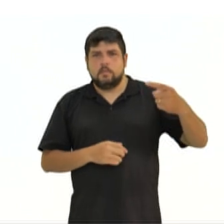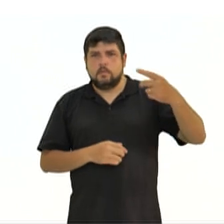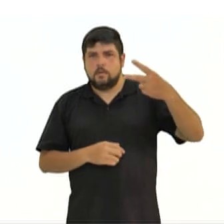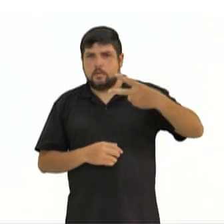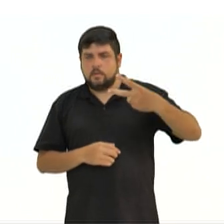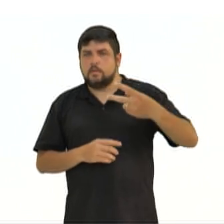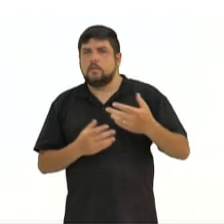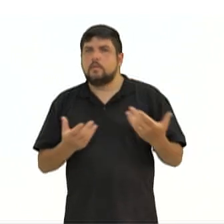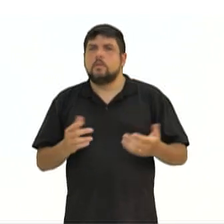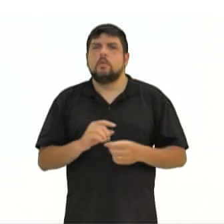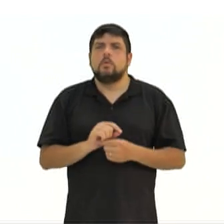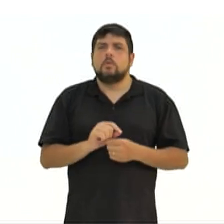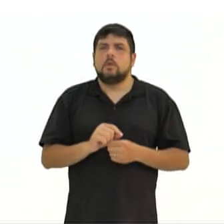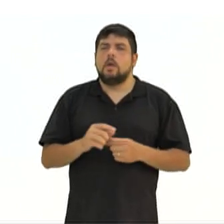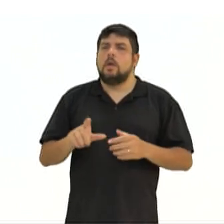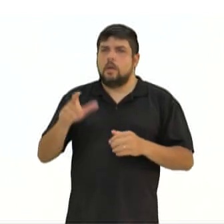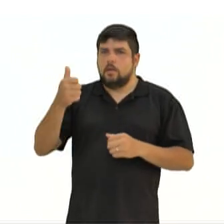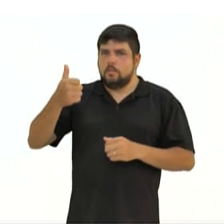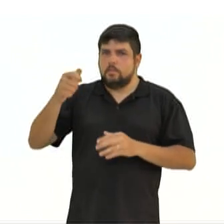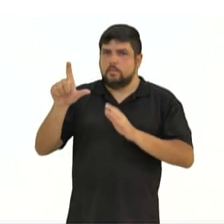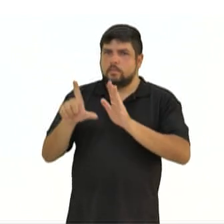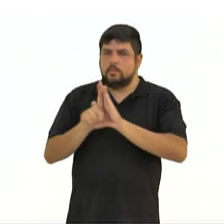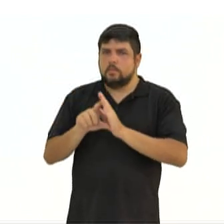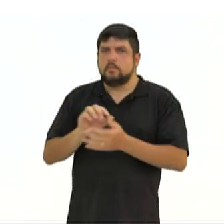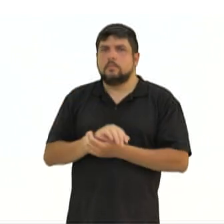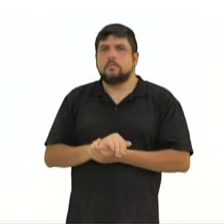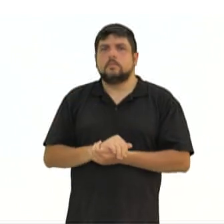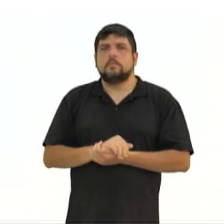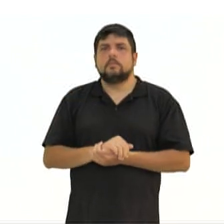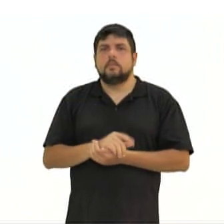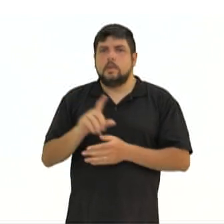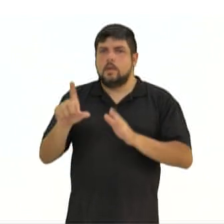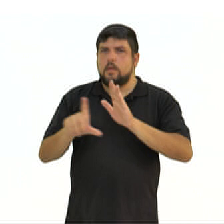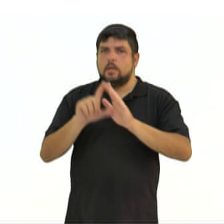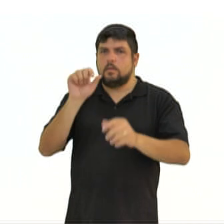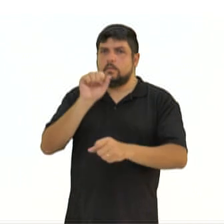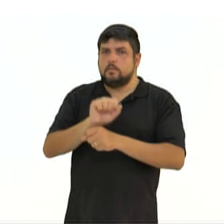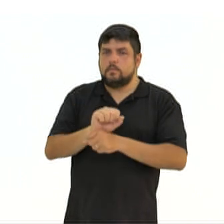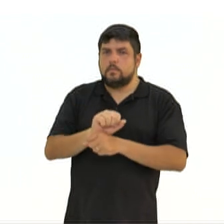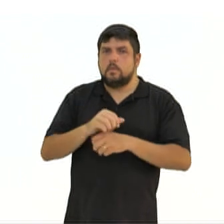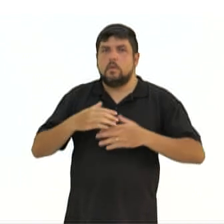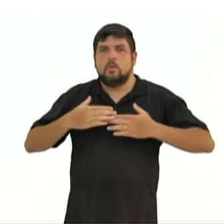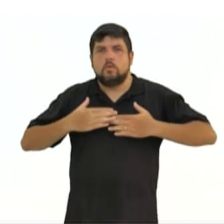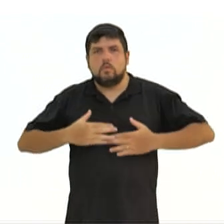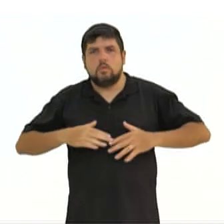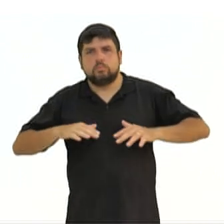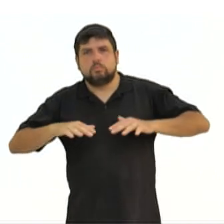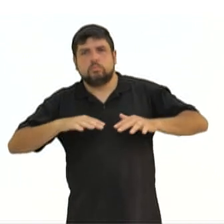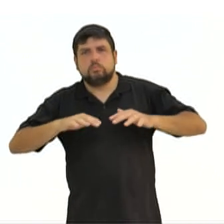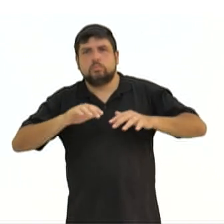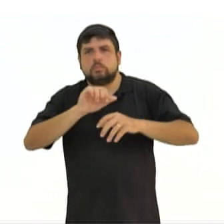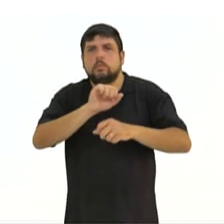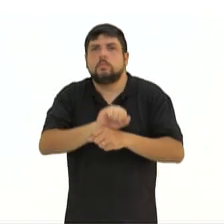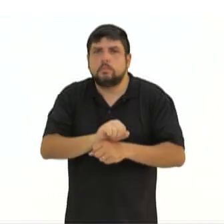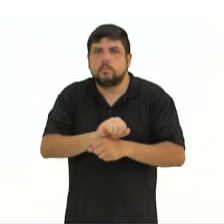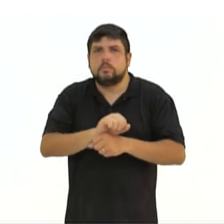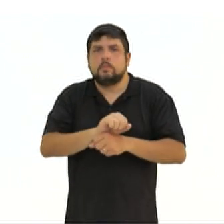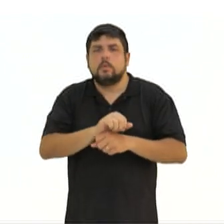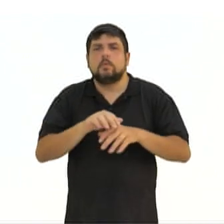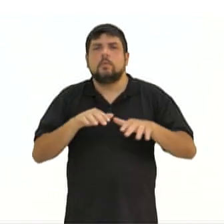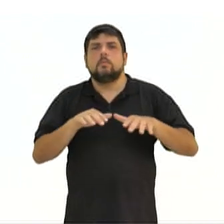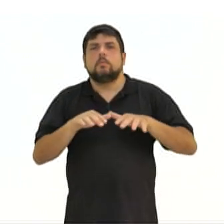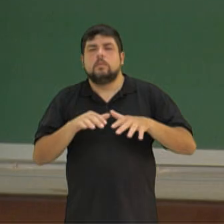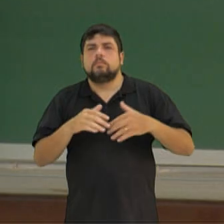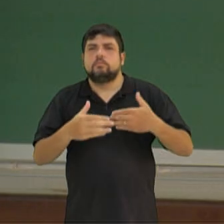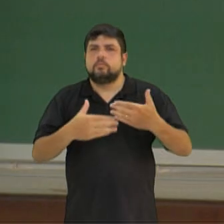opções representam a primeira lei de Newton, a lei da inércia, né? Na qual todo corpo em movimento tende a permanecer em movimento,